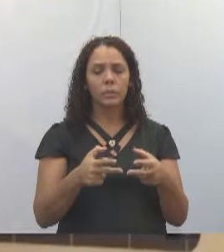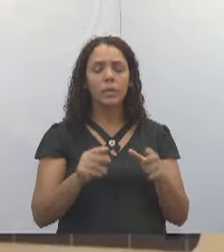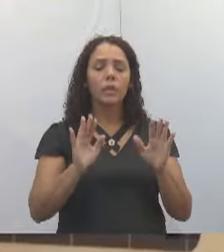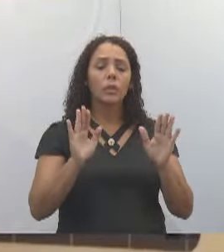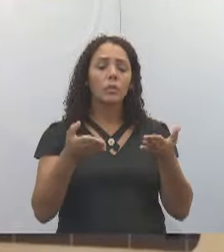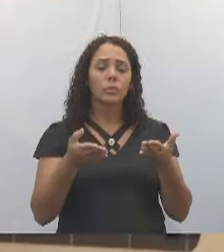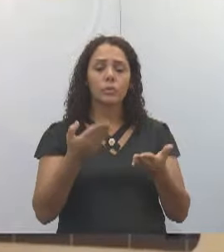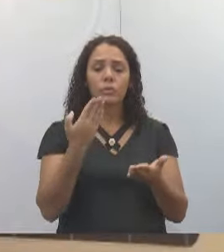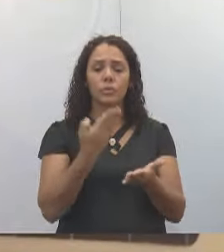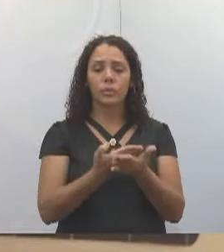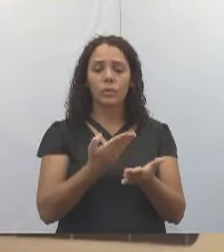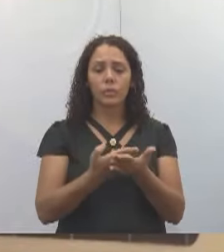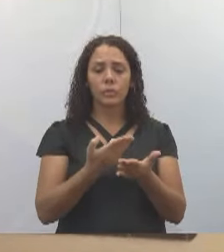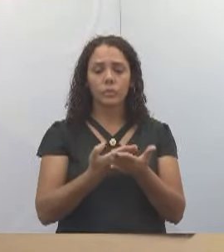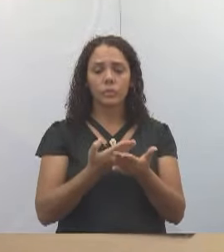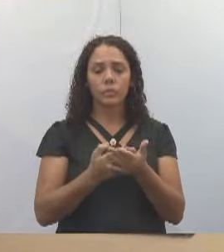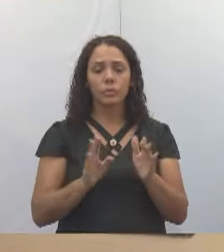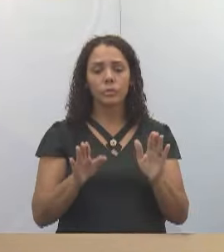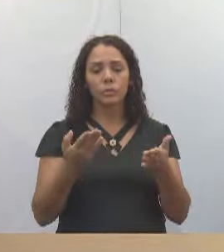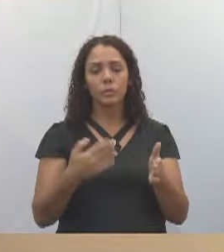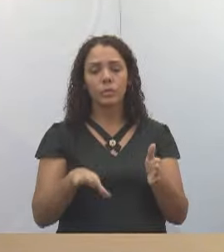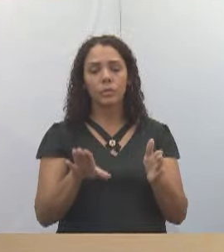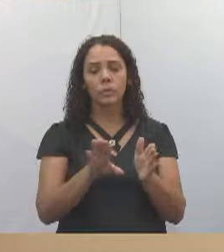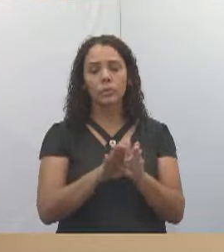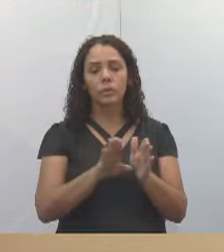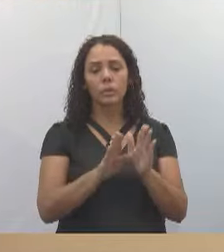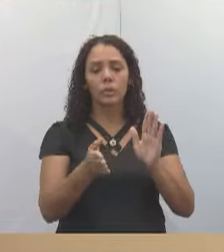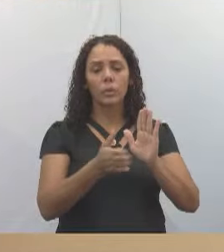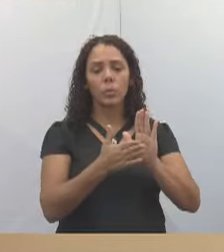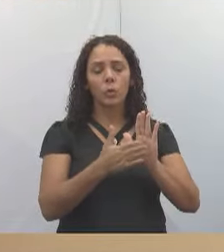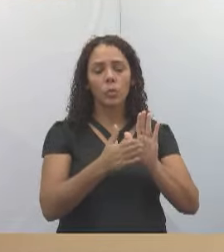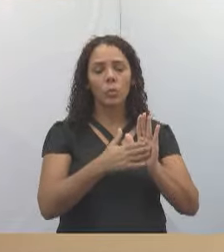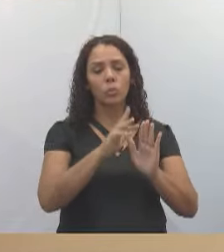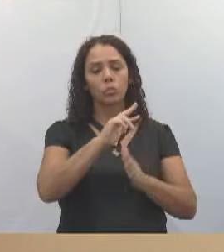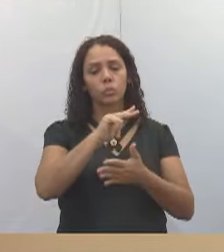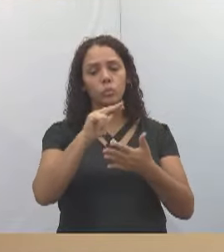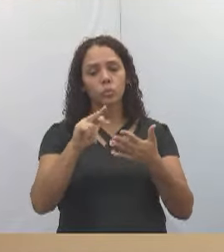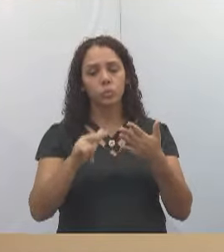já fiz os estudos desde que cheguei aqui, fiz várias proposituras